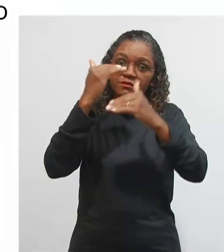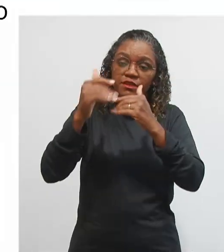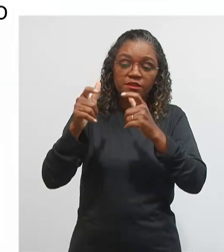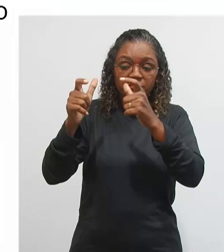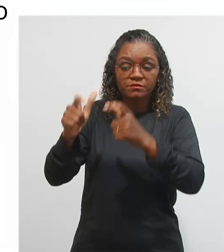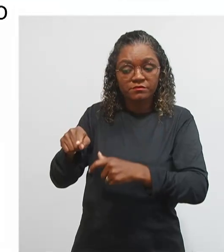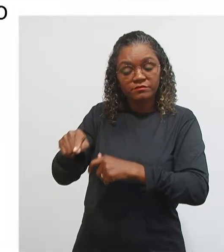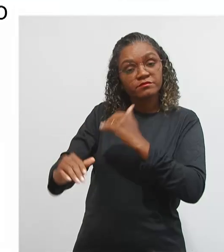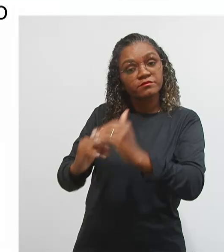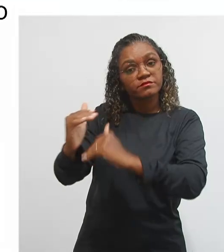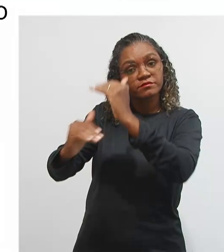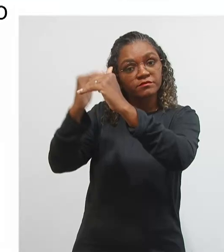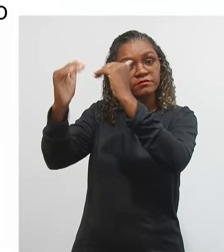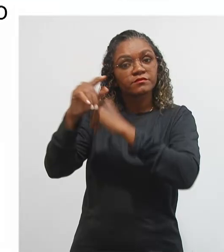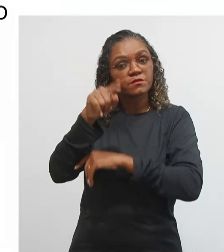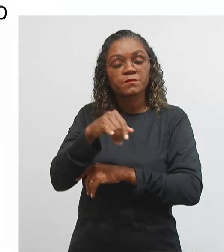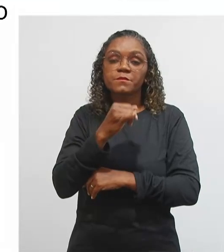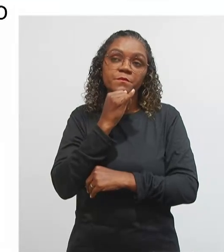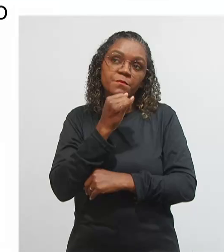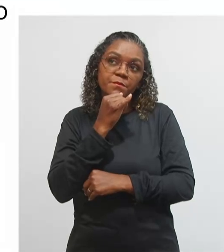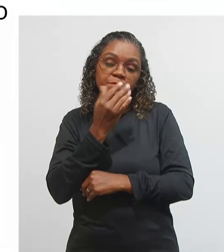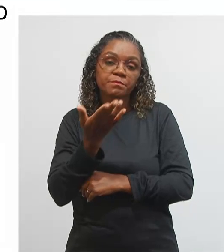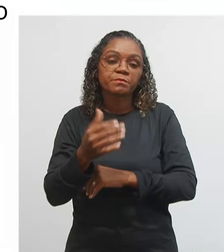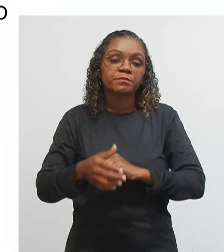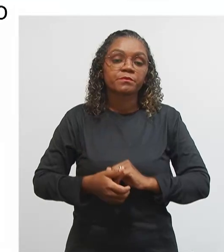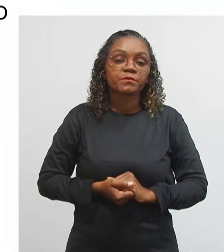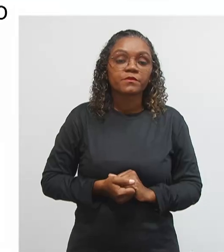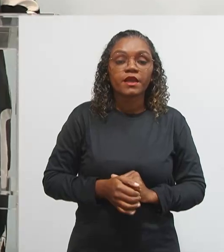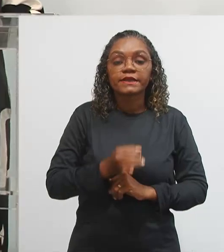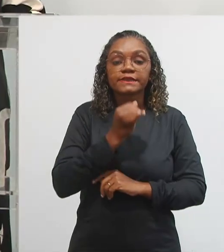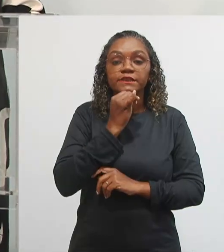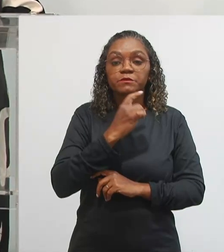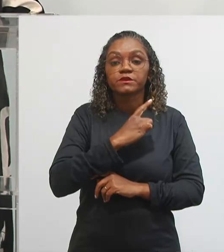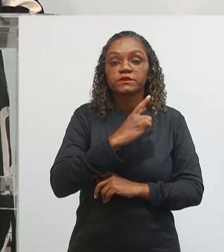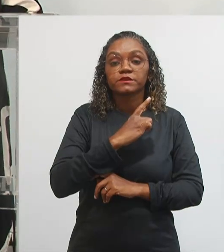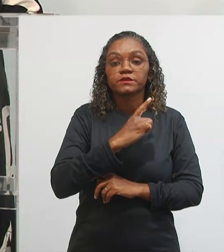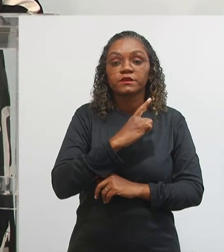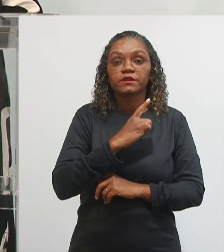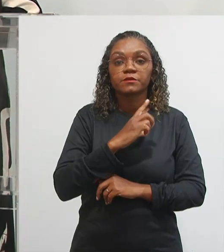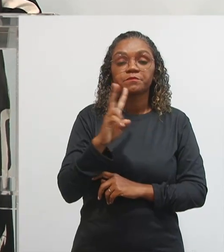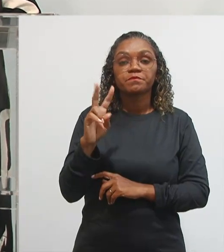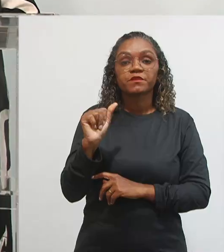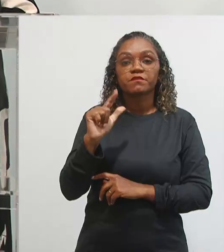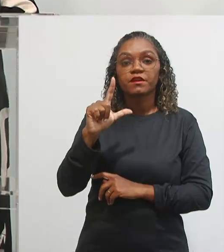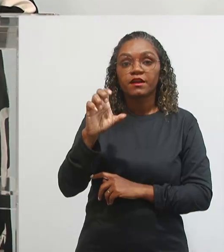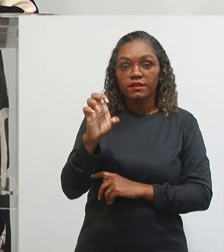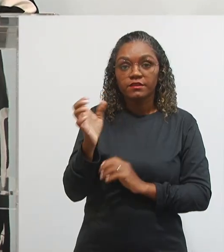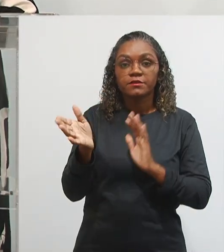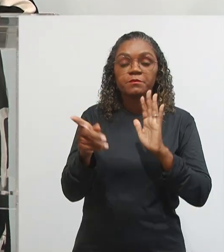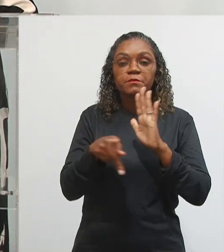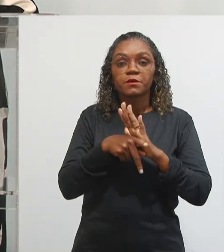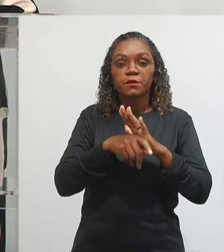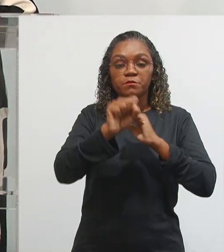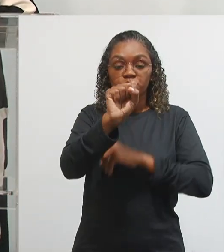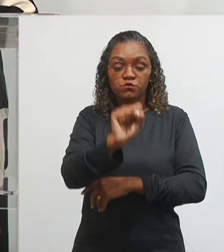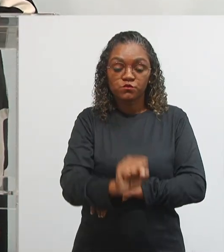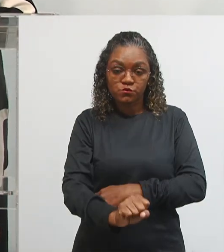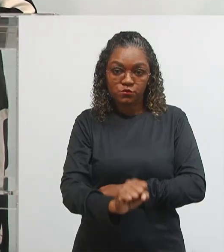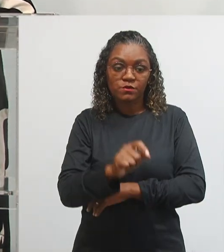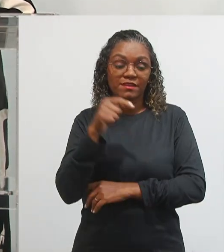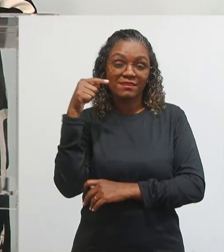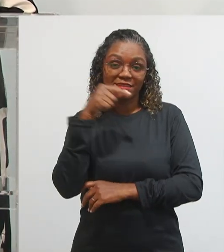local. Então, eu posso trazer, né, como exemplo, o Vale dos Vinhedos, no Rio Grande do Sul, onde